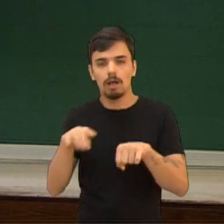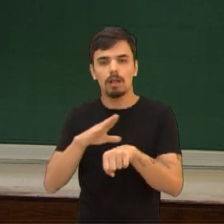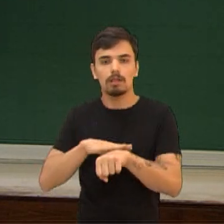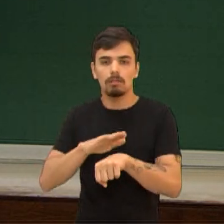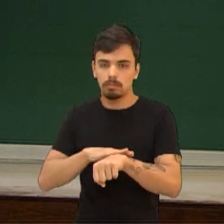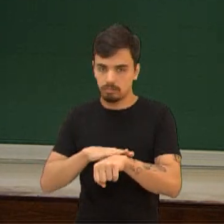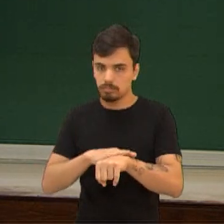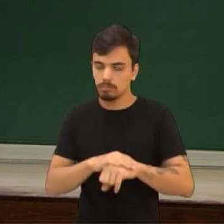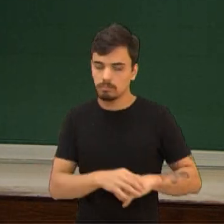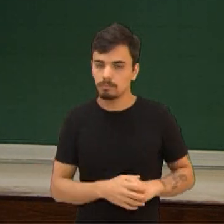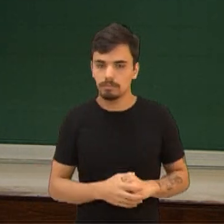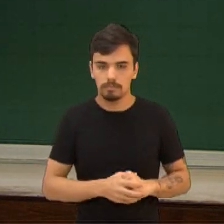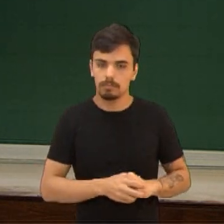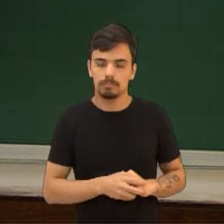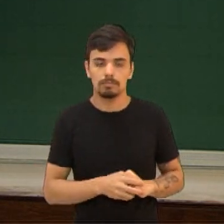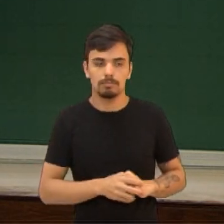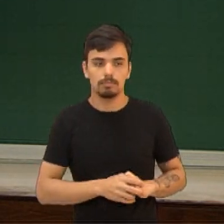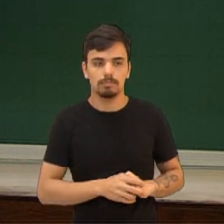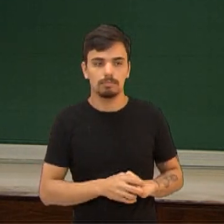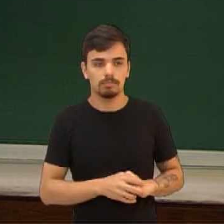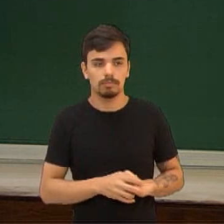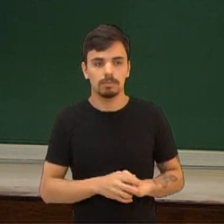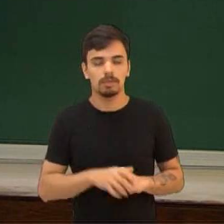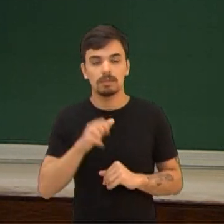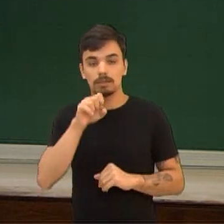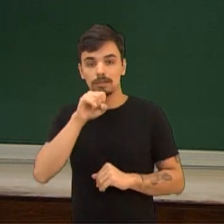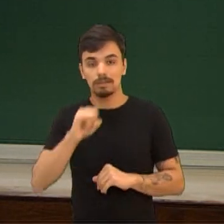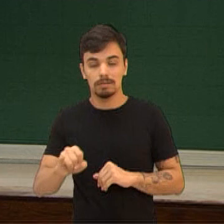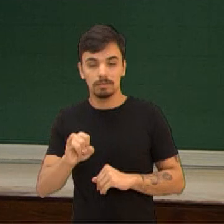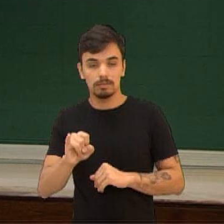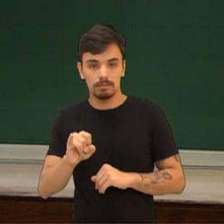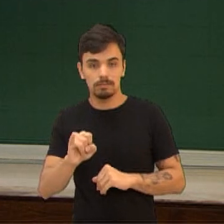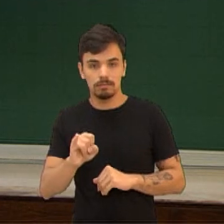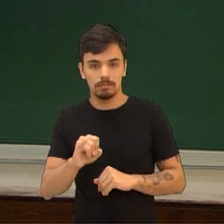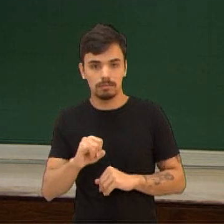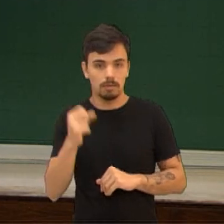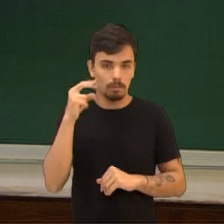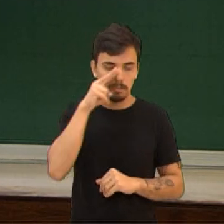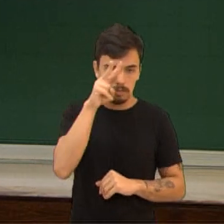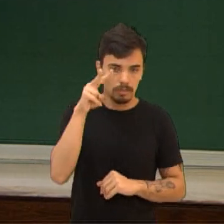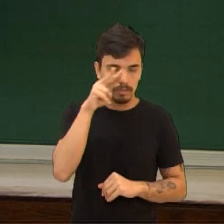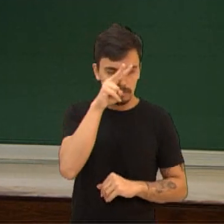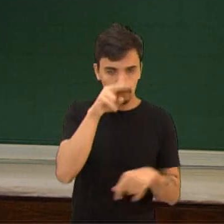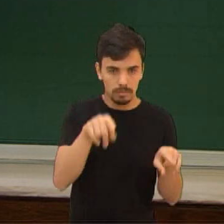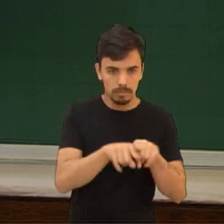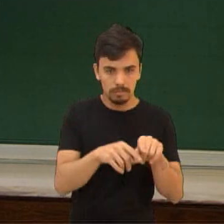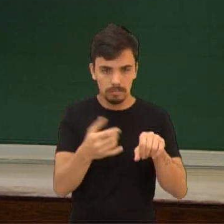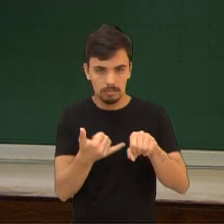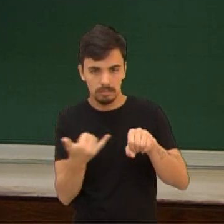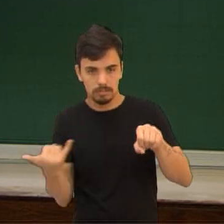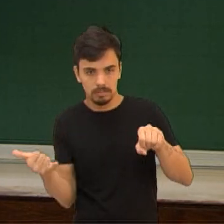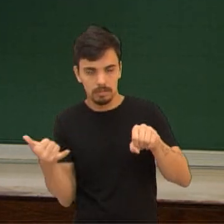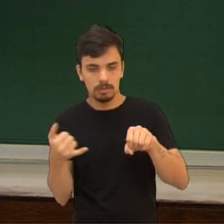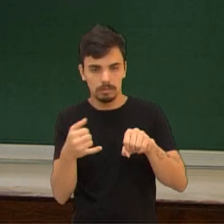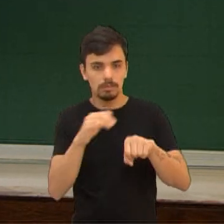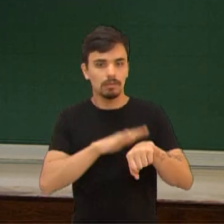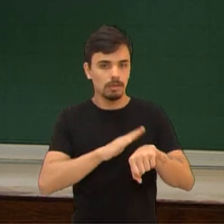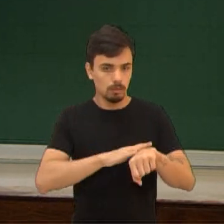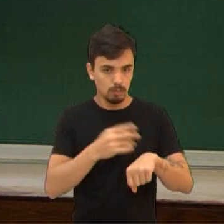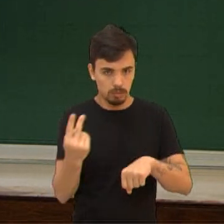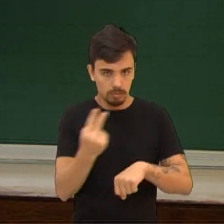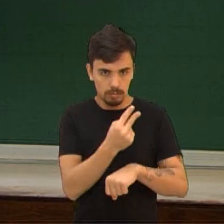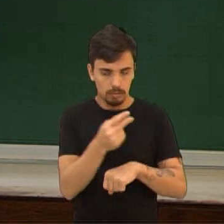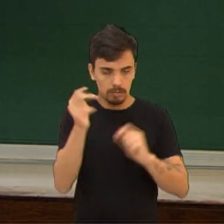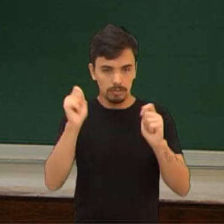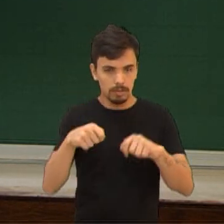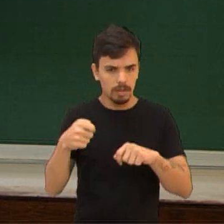né? Ora, se a potência é energia sobre tempo e a corrente é carga sobre tempo, lá da expressão que a